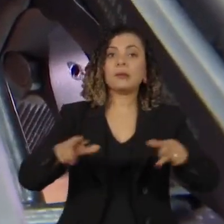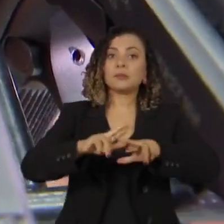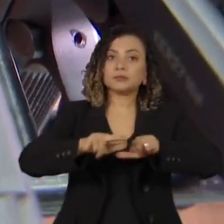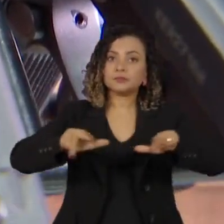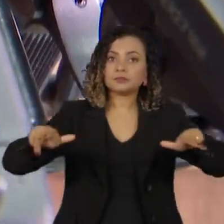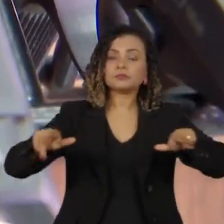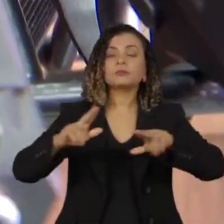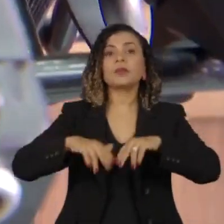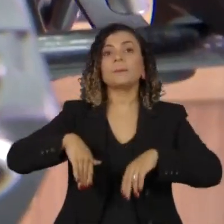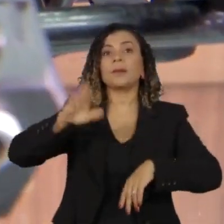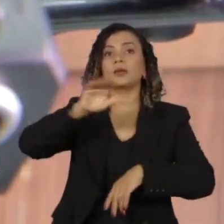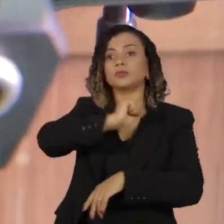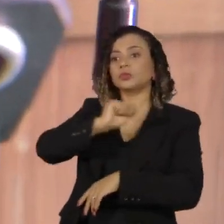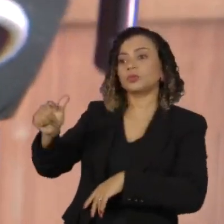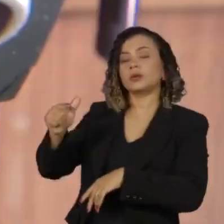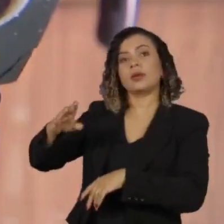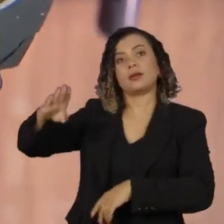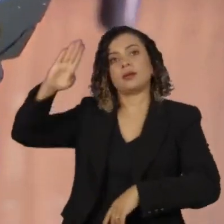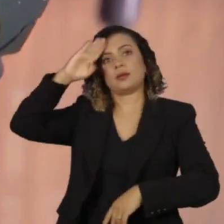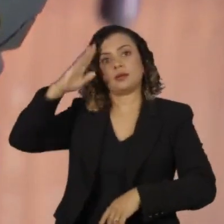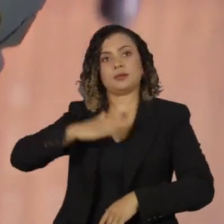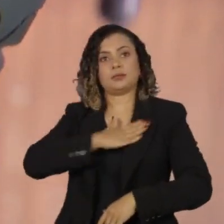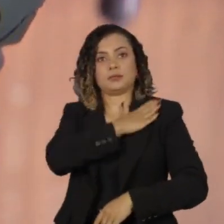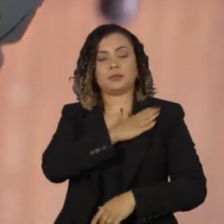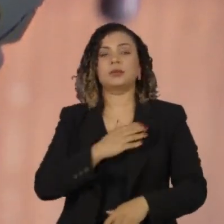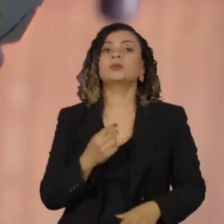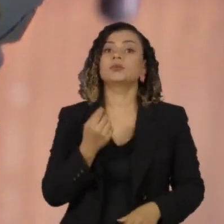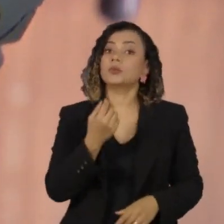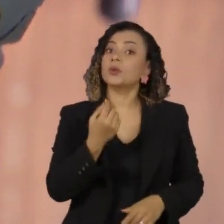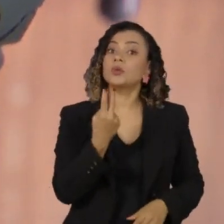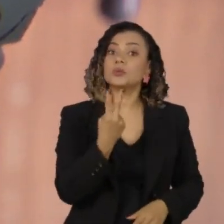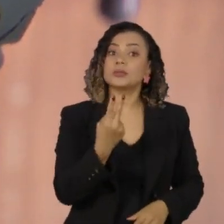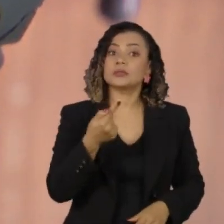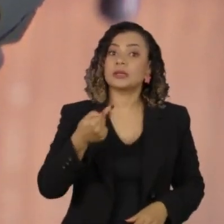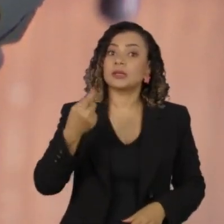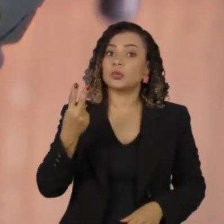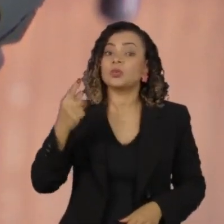pelo exército que tinha 72 mil armas no sistema